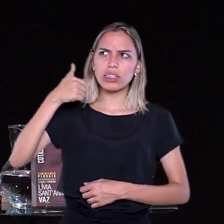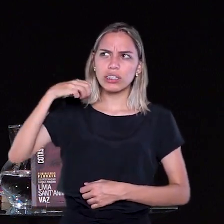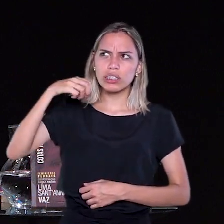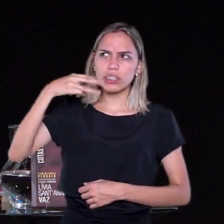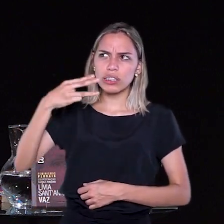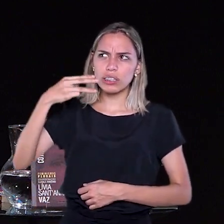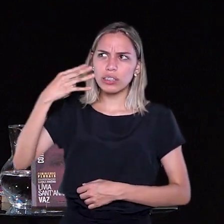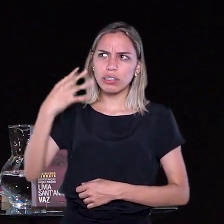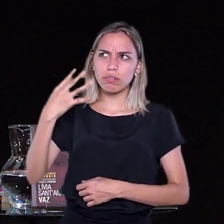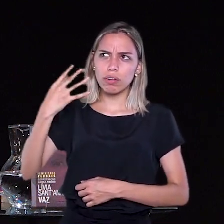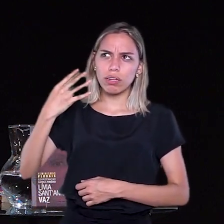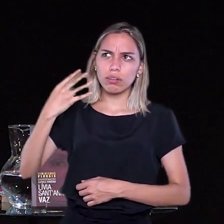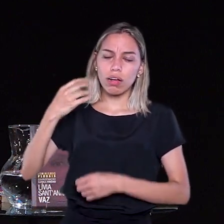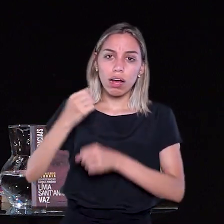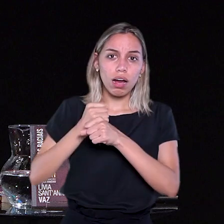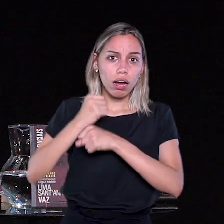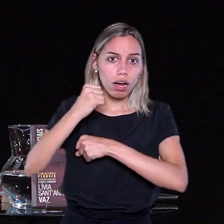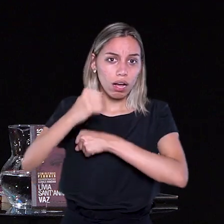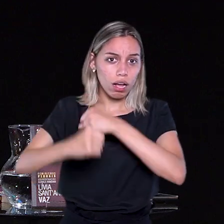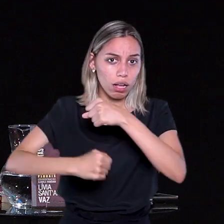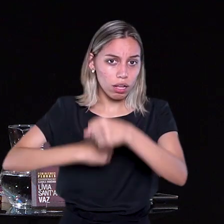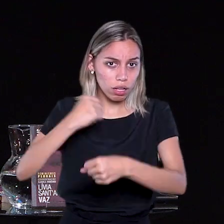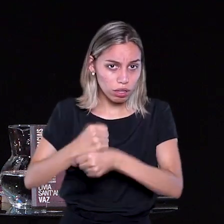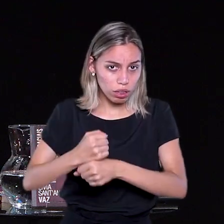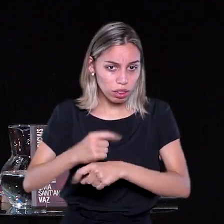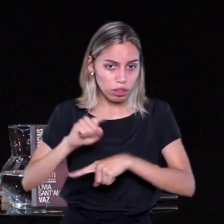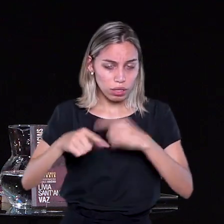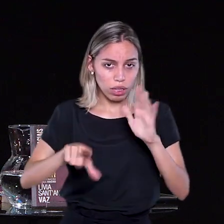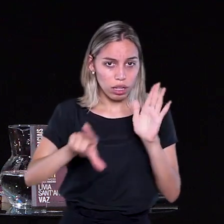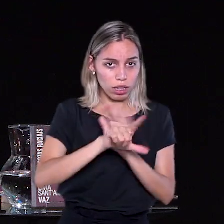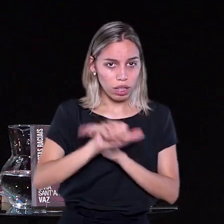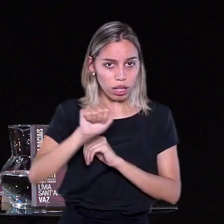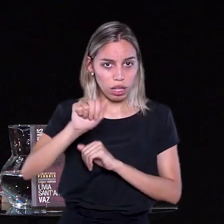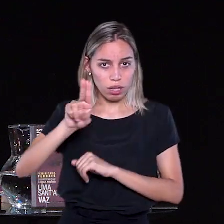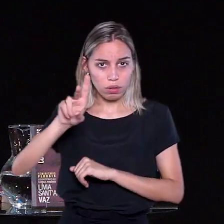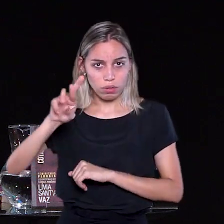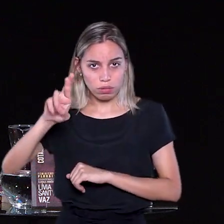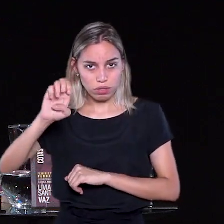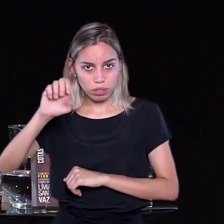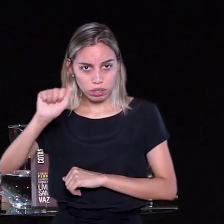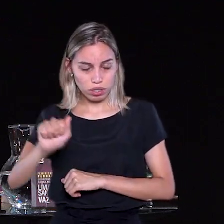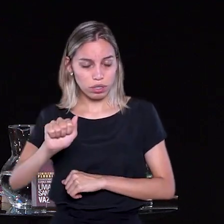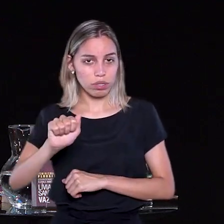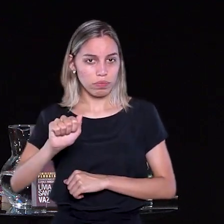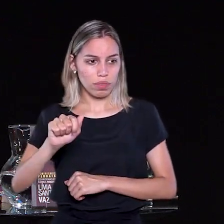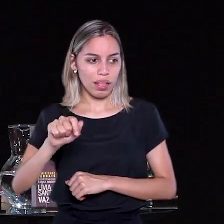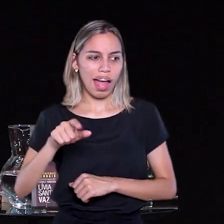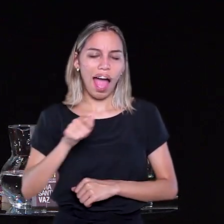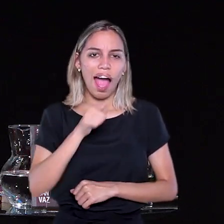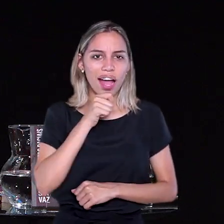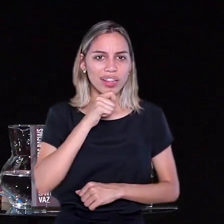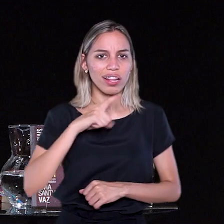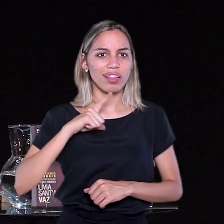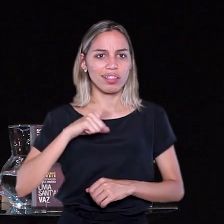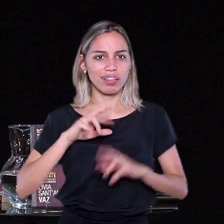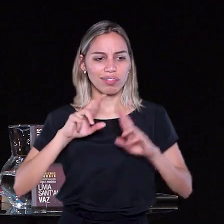134 anos após a Lei Áurea, nós ainda temos a raça como um fator determinante de desigualdades,